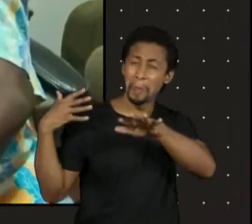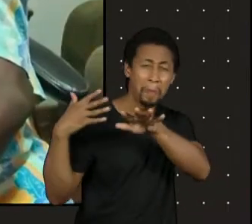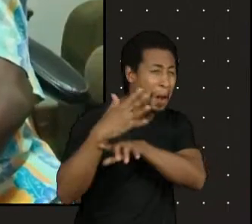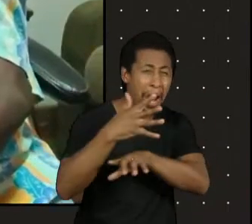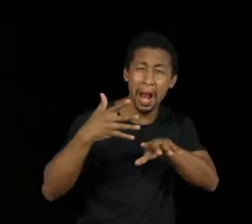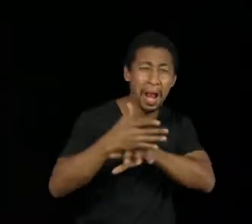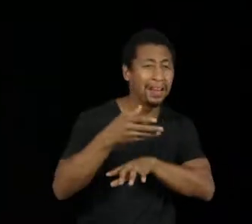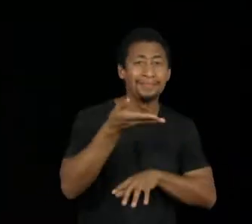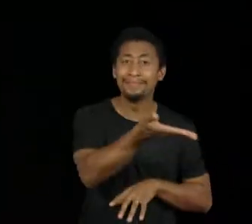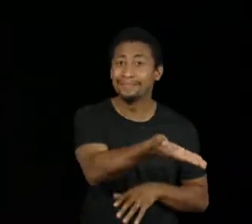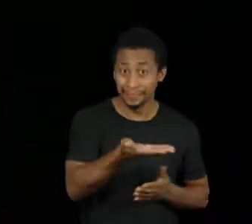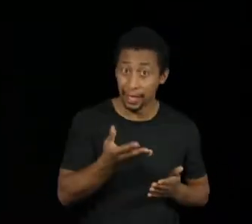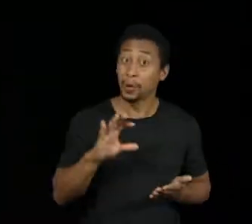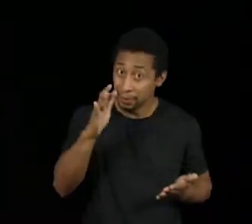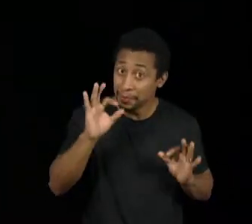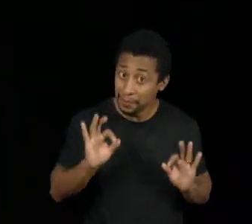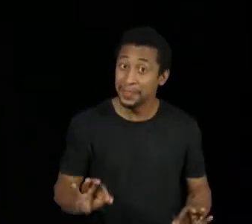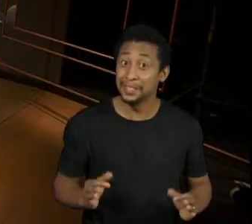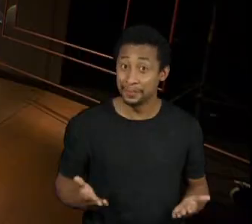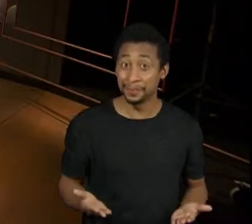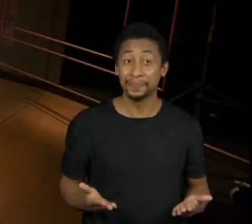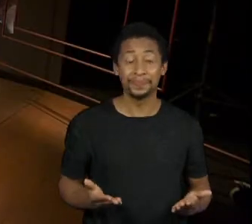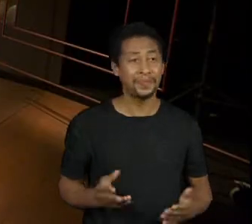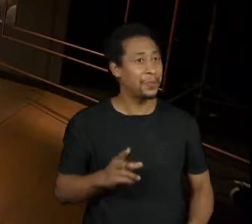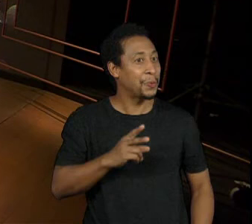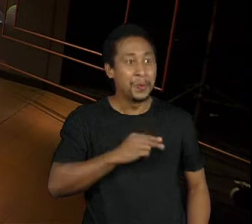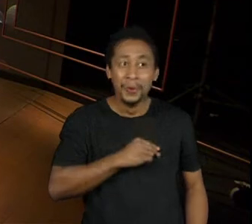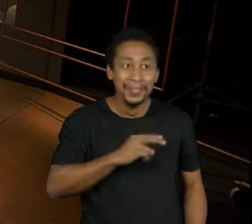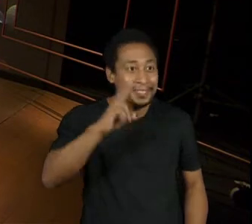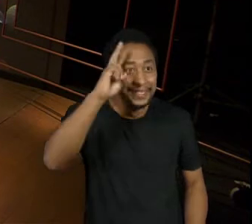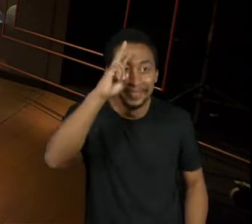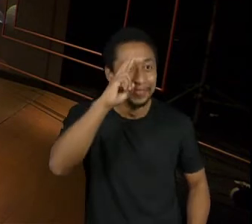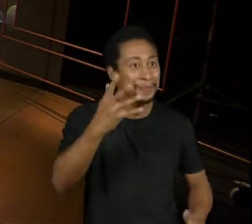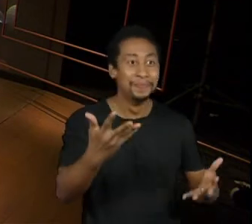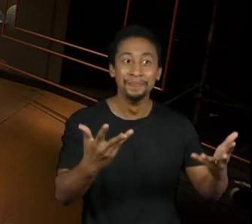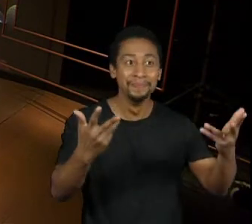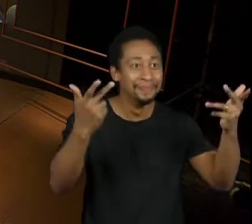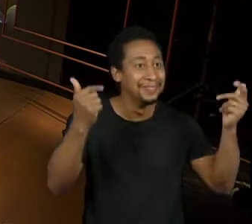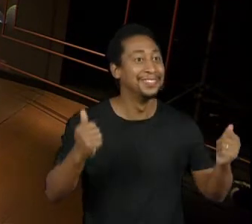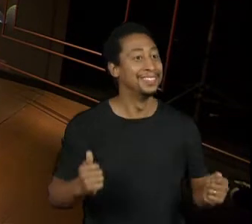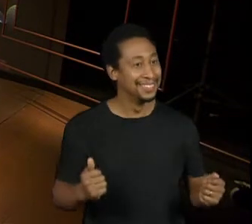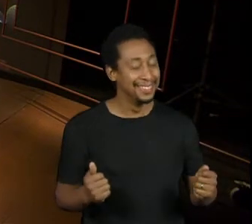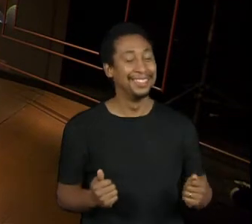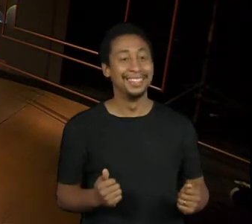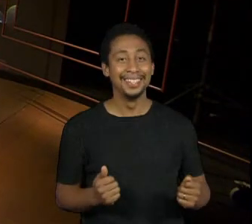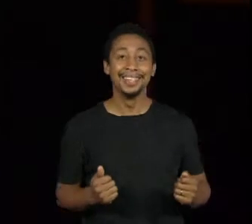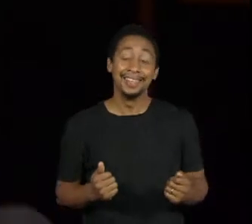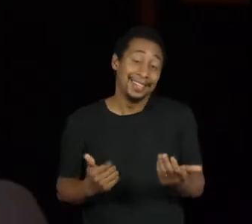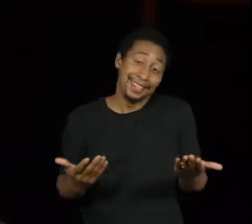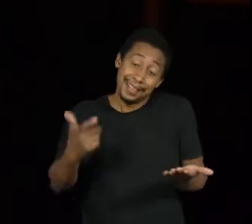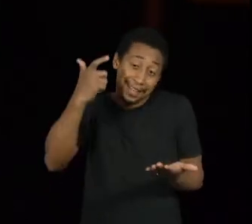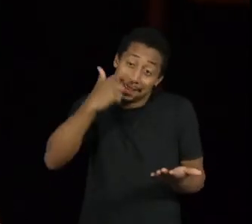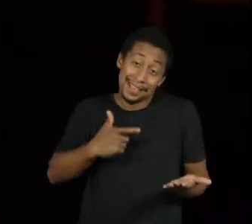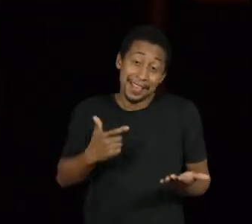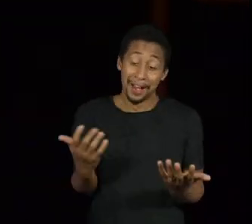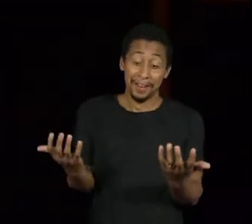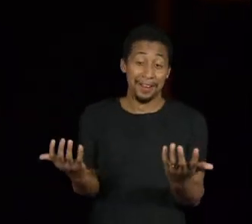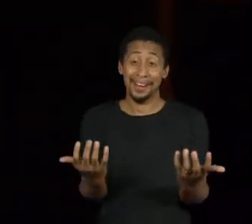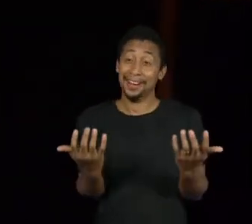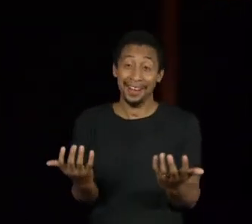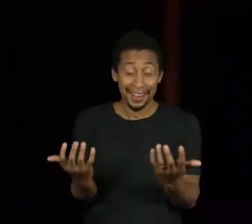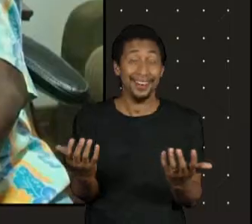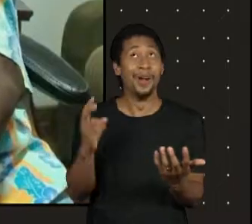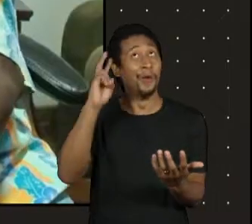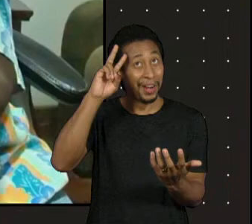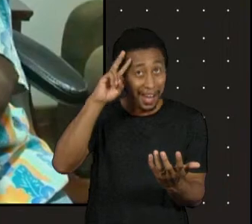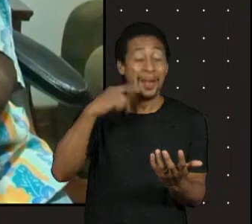Aconteceu isso sim, Que maravilha. Que história maravilhosa. Lá depois. E eu carreguei a Janis Joplin, dei banho nela,